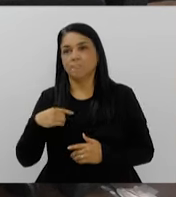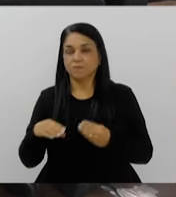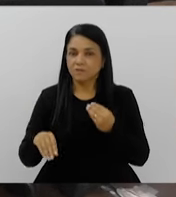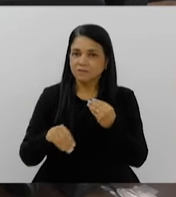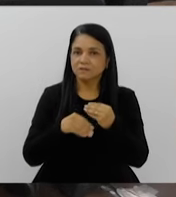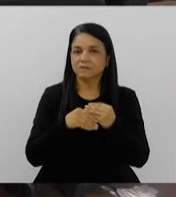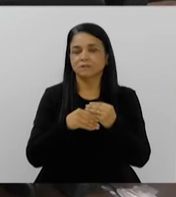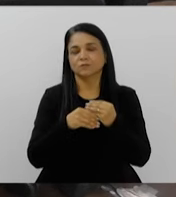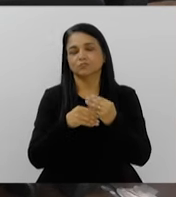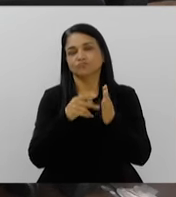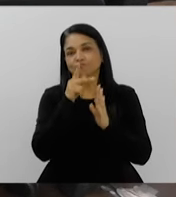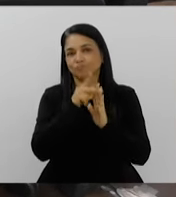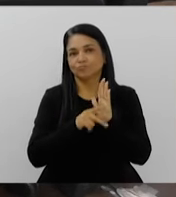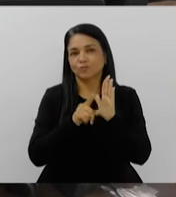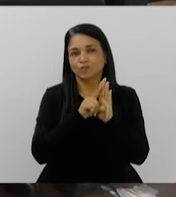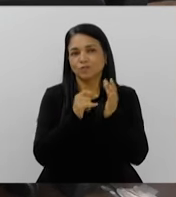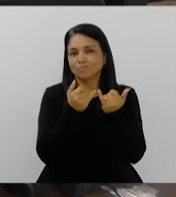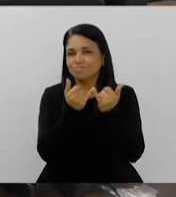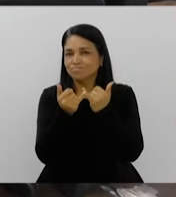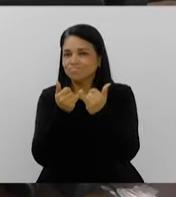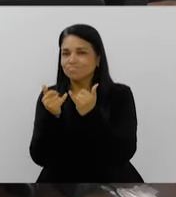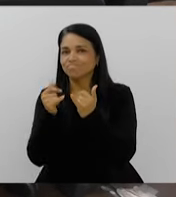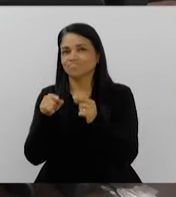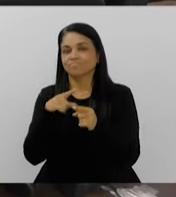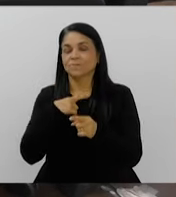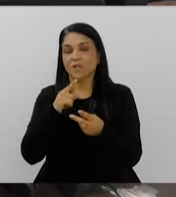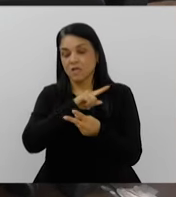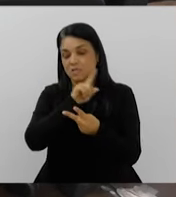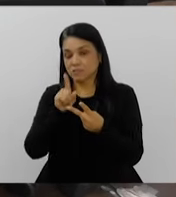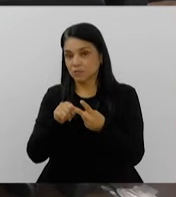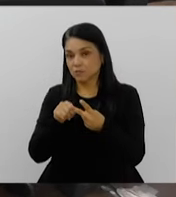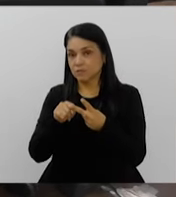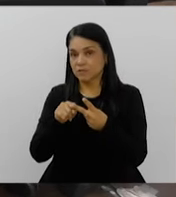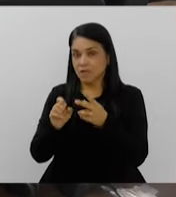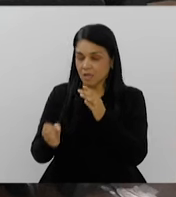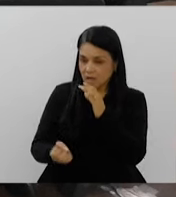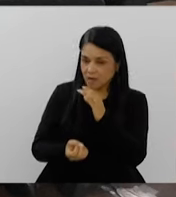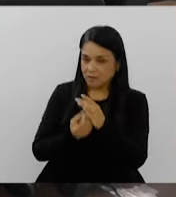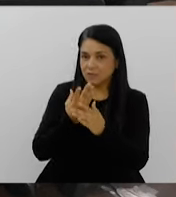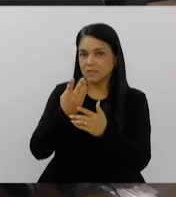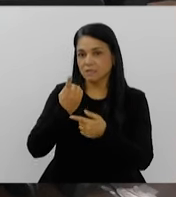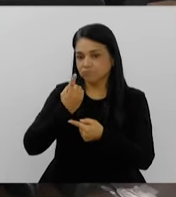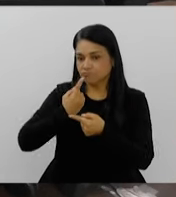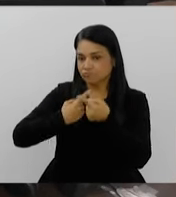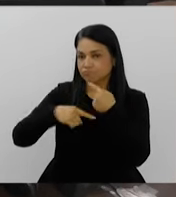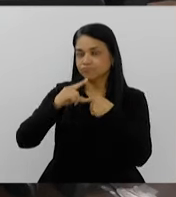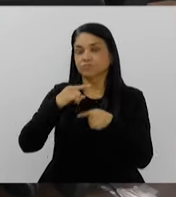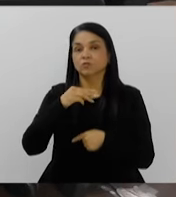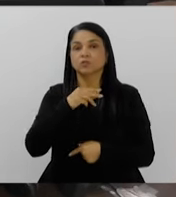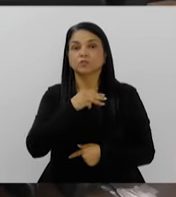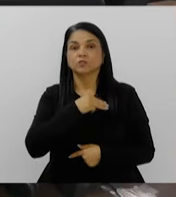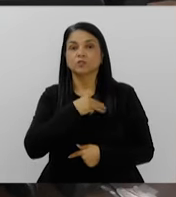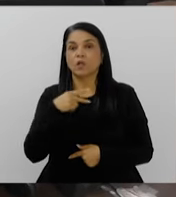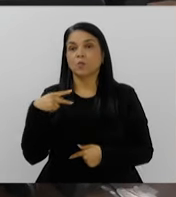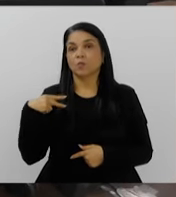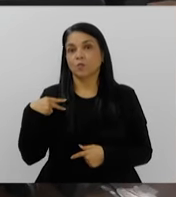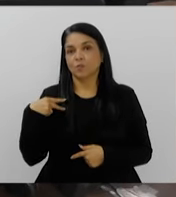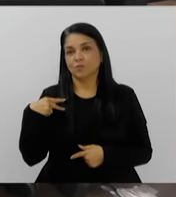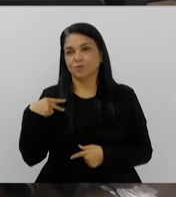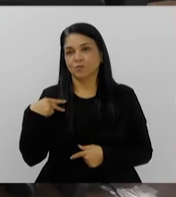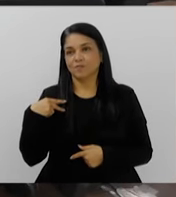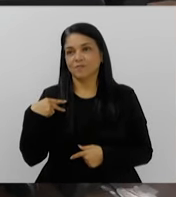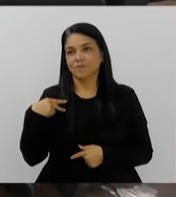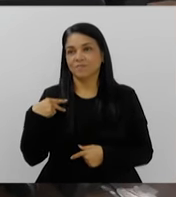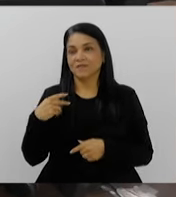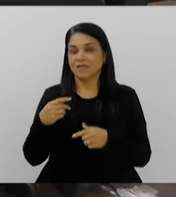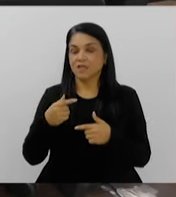projeto similar. E a segunda é a nossa capacidade de criação superada, essa questão, obviamente, do Ministério Público, mas a nossa capacidade